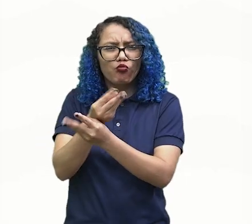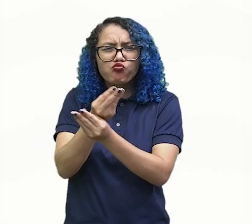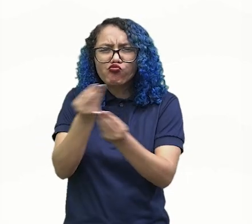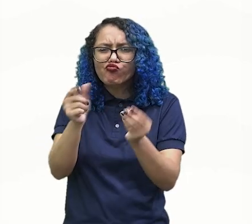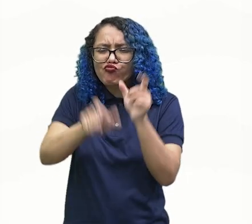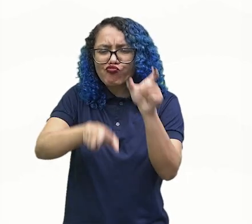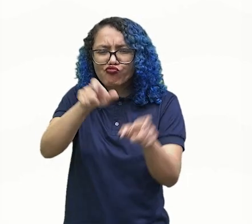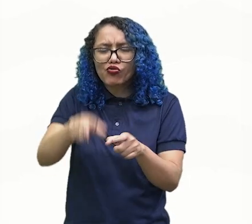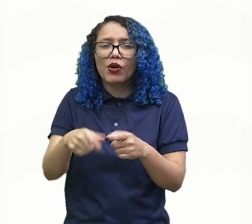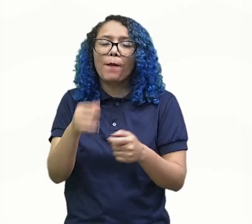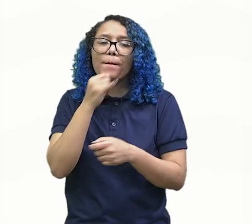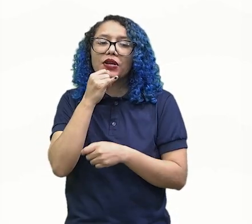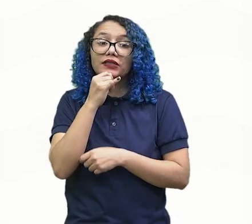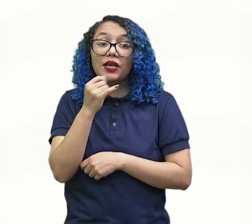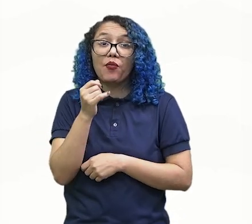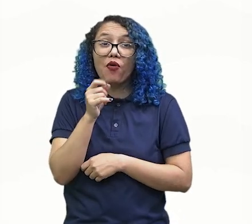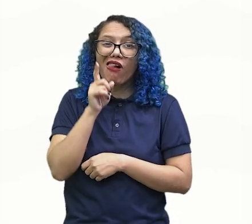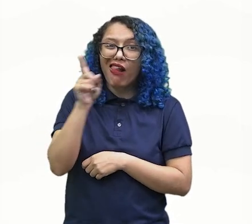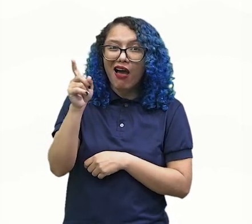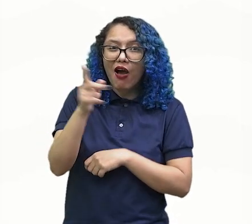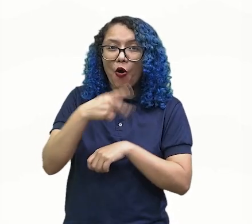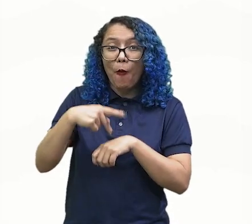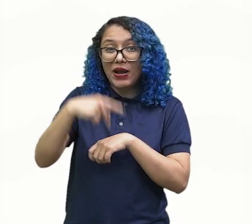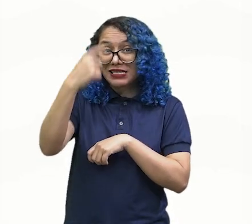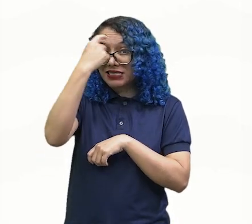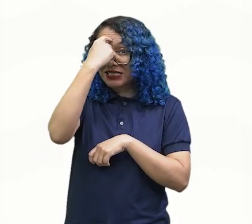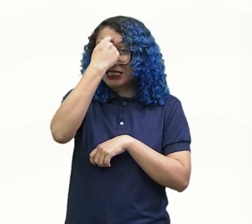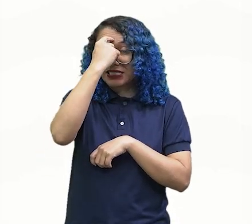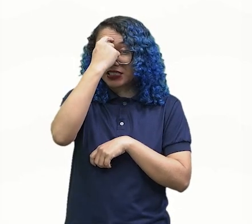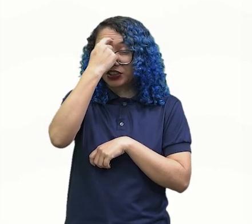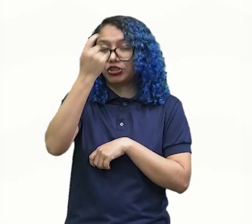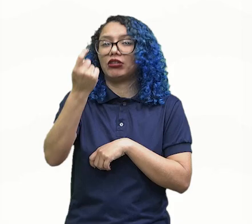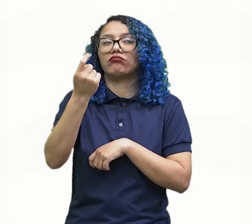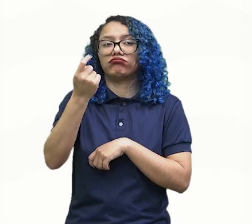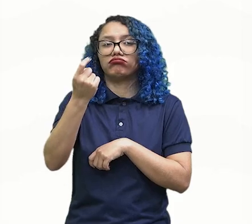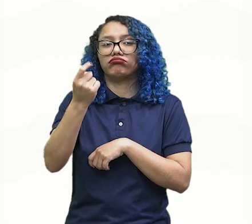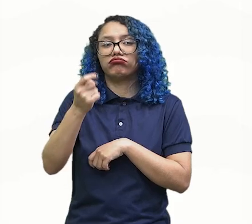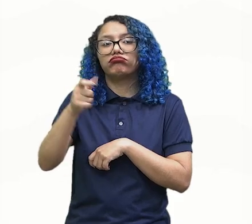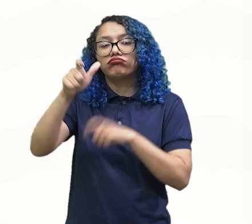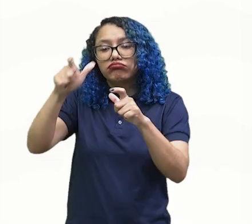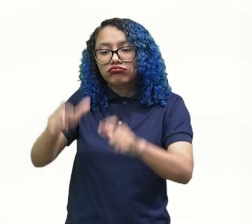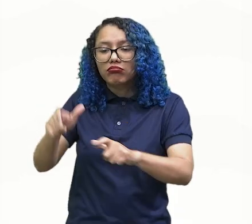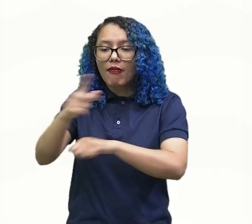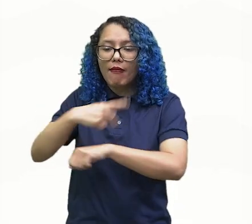Por exemplo, atualmente, a Índia é o país mais